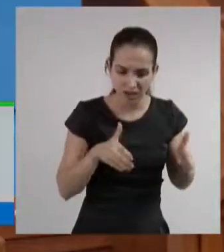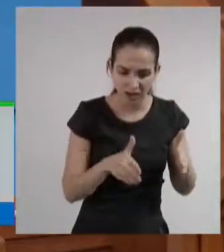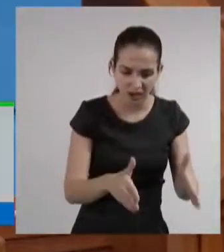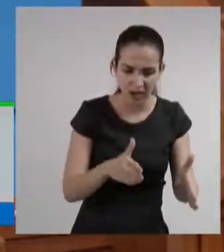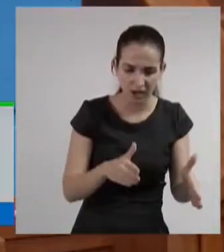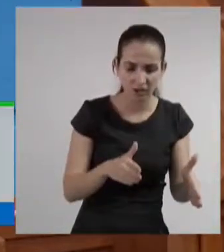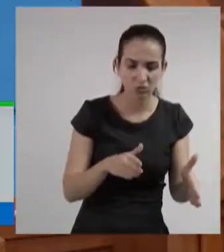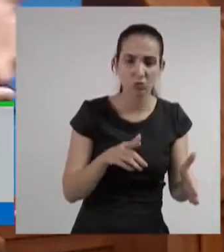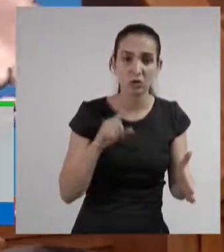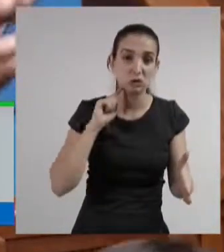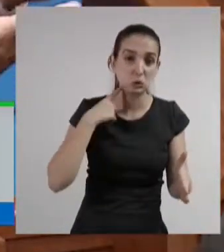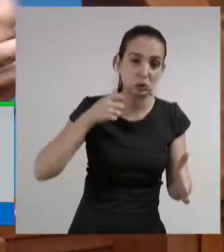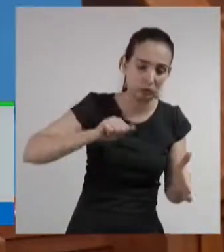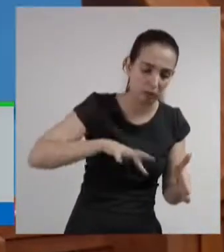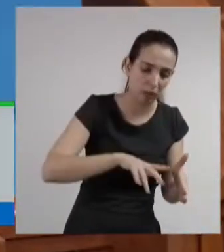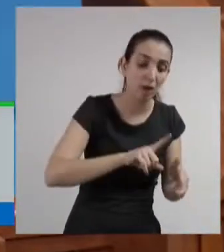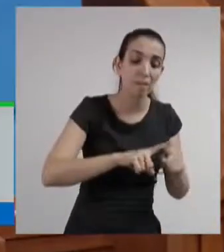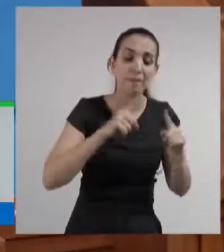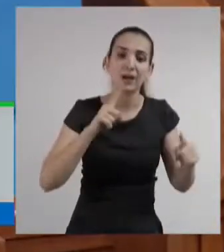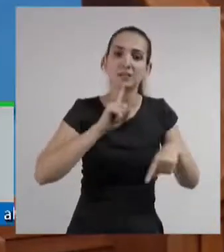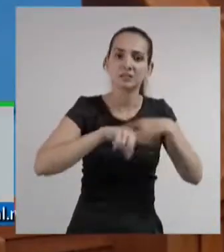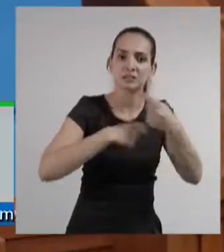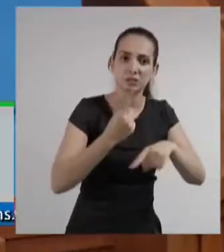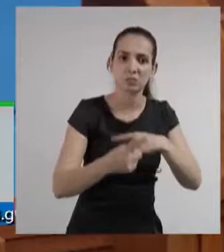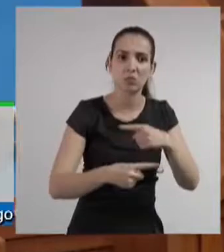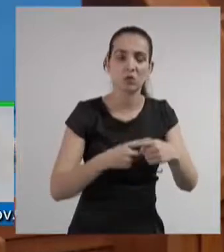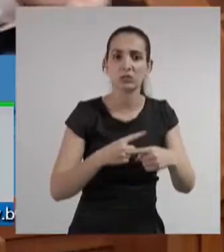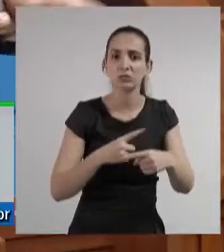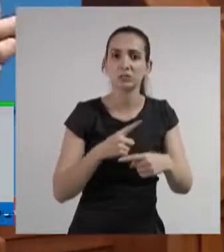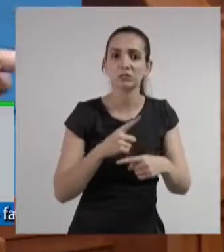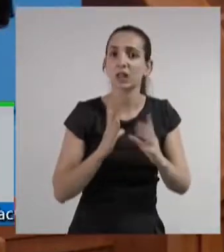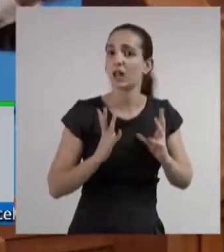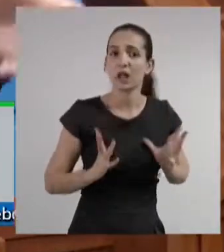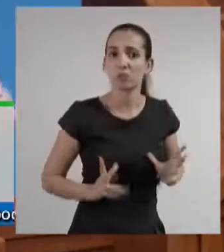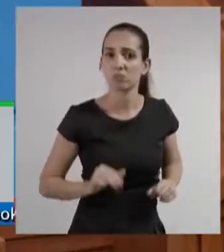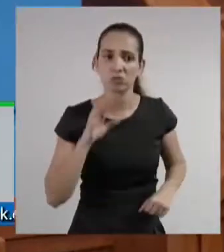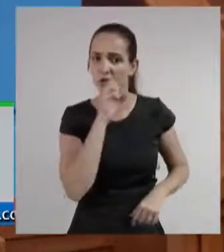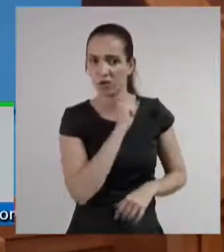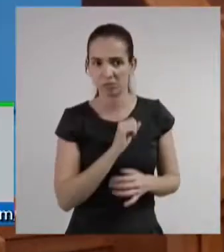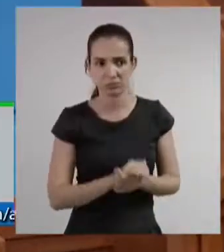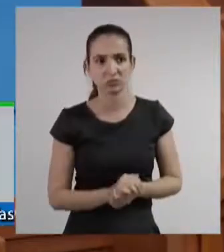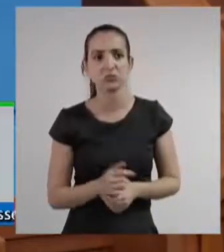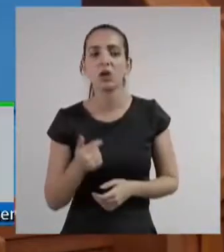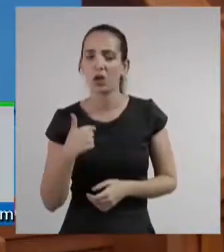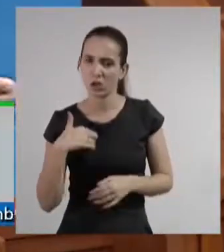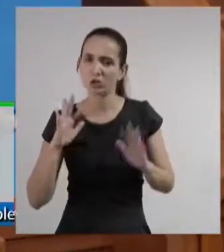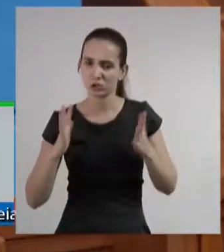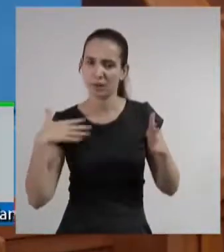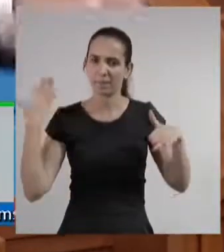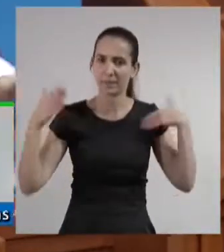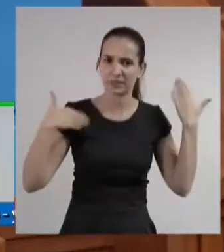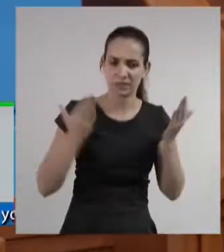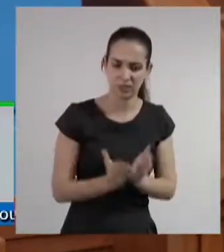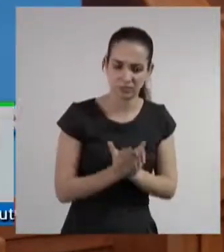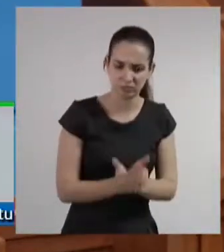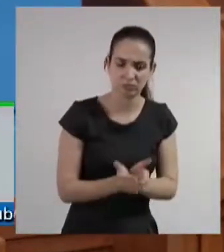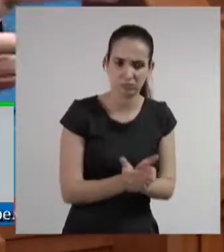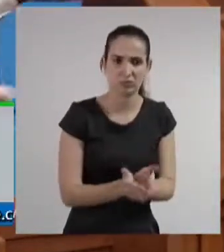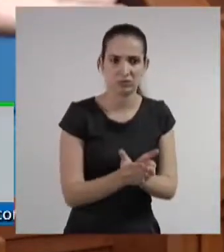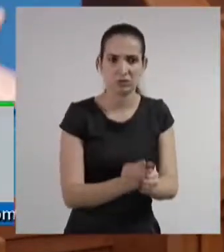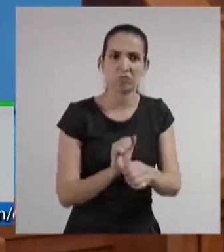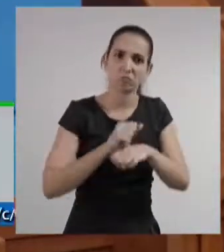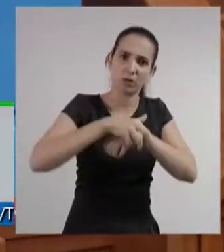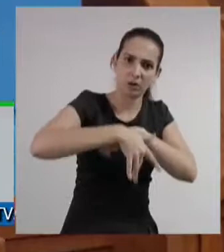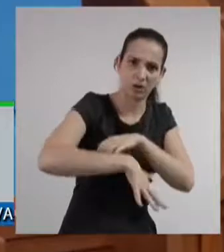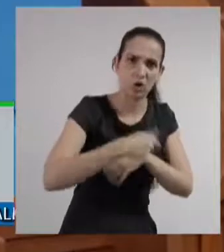as matas ciliares do Rio da Prata é preservada. Eu já fiz vários passeios lá, em canoa, descendo as cachoeiras, então,